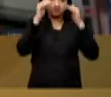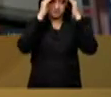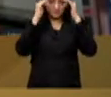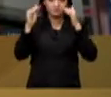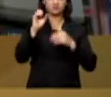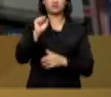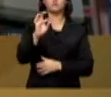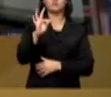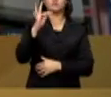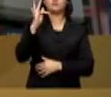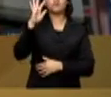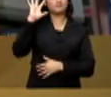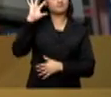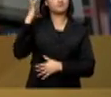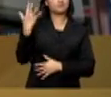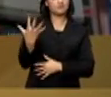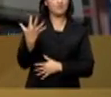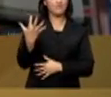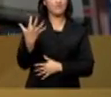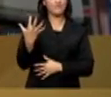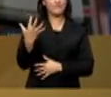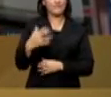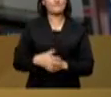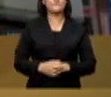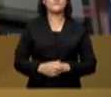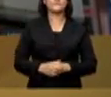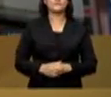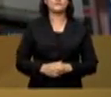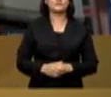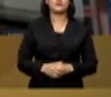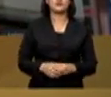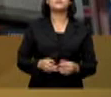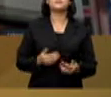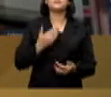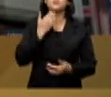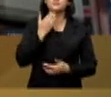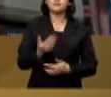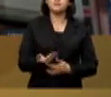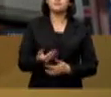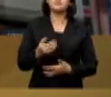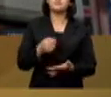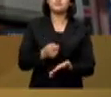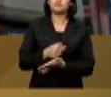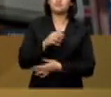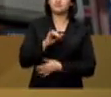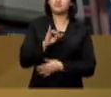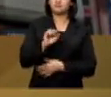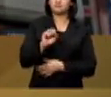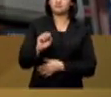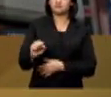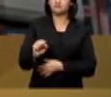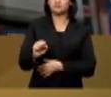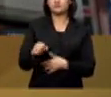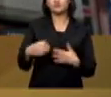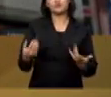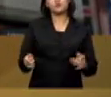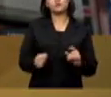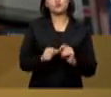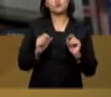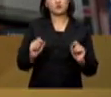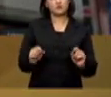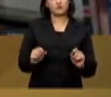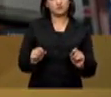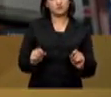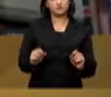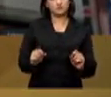incidência do ISS. Efeito prático, pacificar a incidência